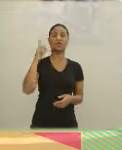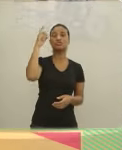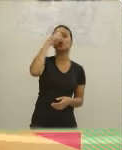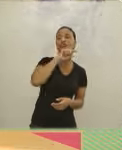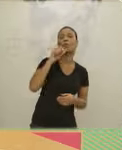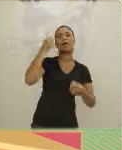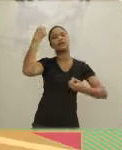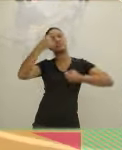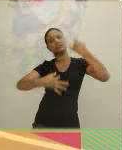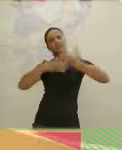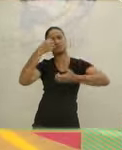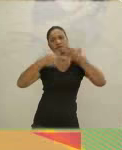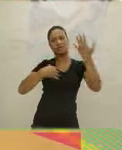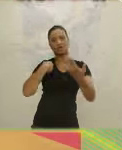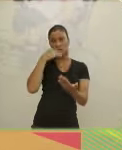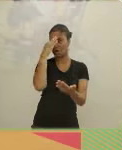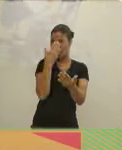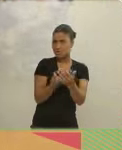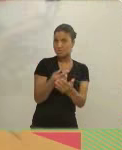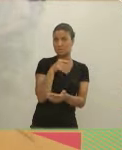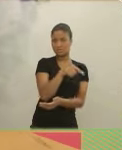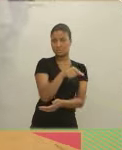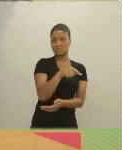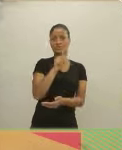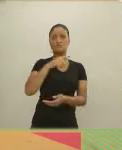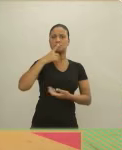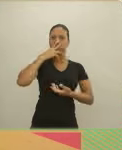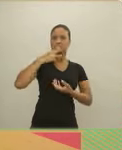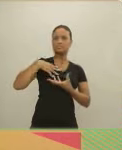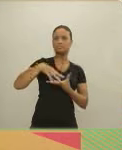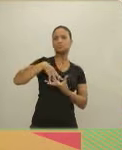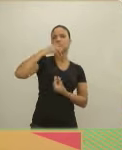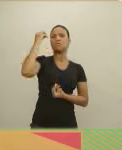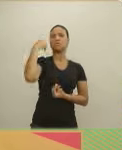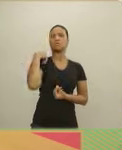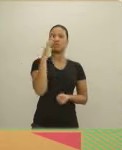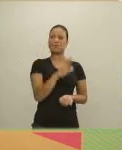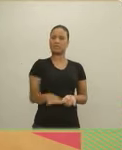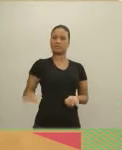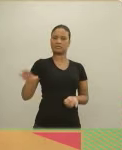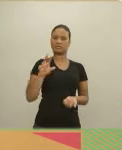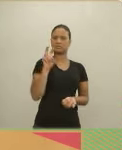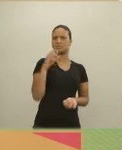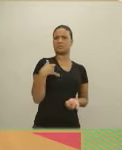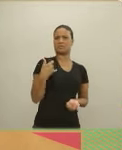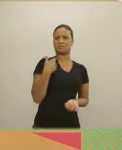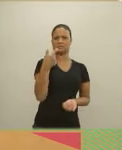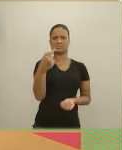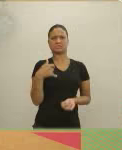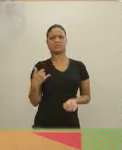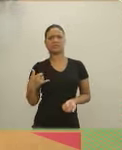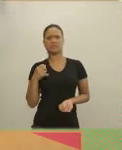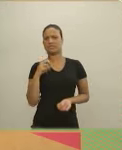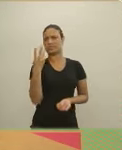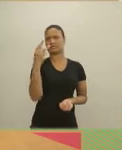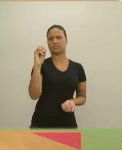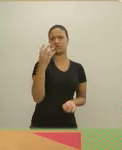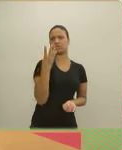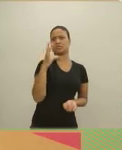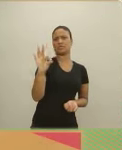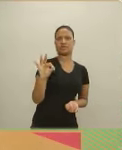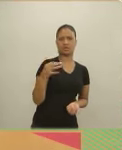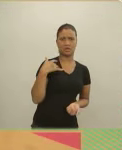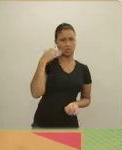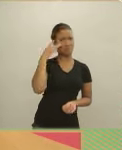espírito para uma criança de 5 anos 7 anos ou 30 40 eu acho que não importa na hora em que a gente fica em